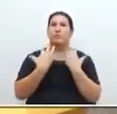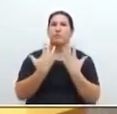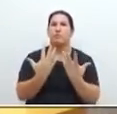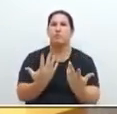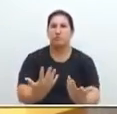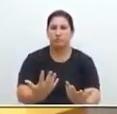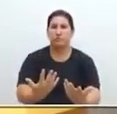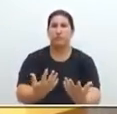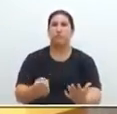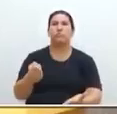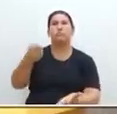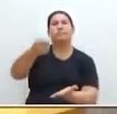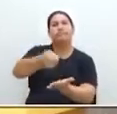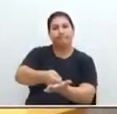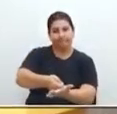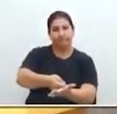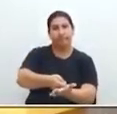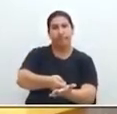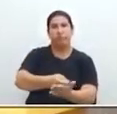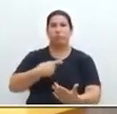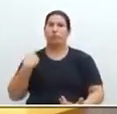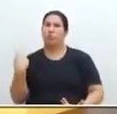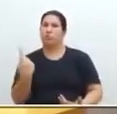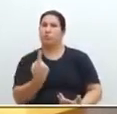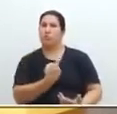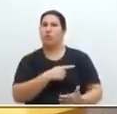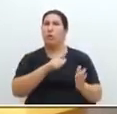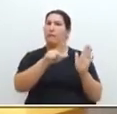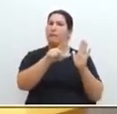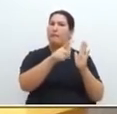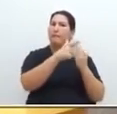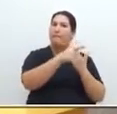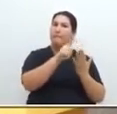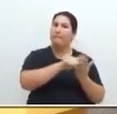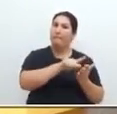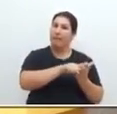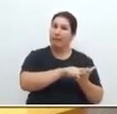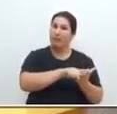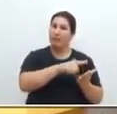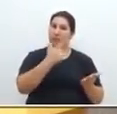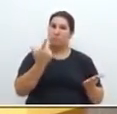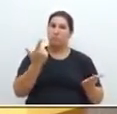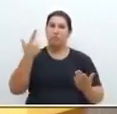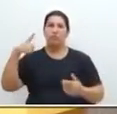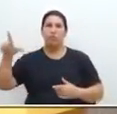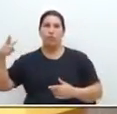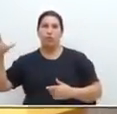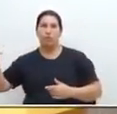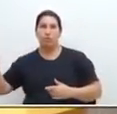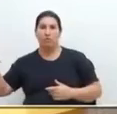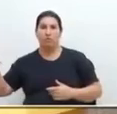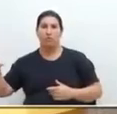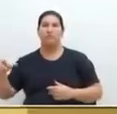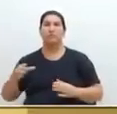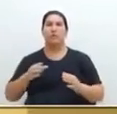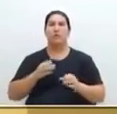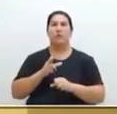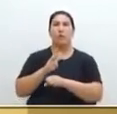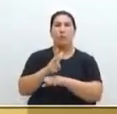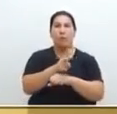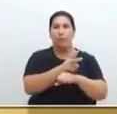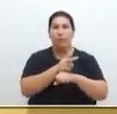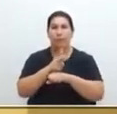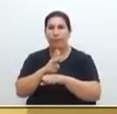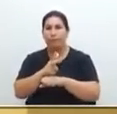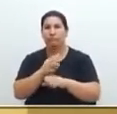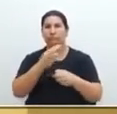cumpra com o que nós colocamos no papel nas outras conferências municipais e que pouco